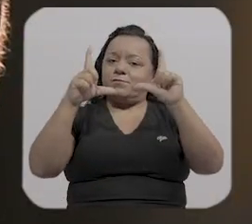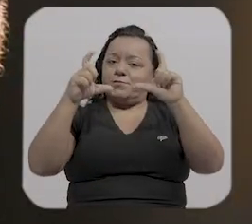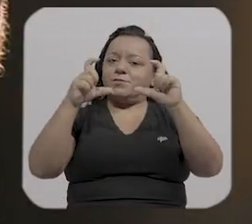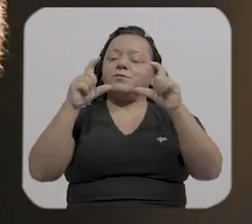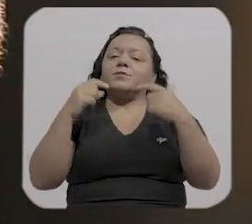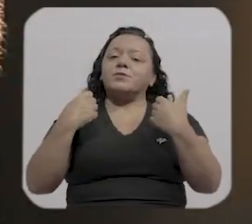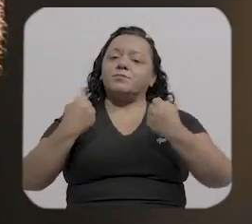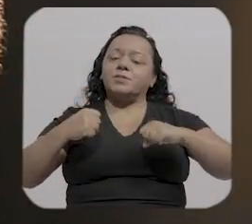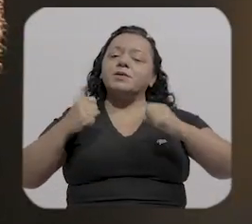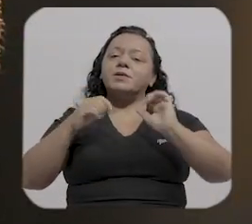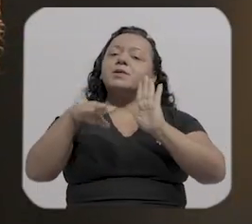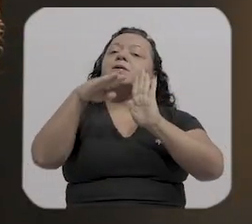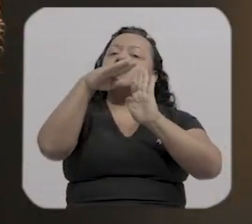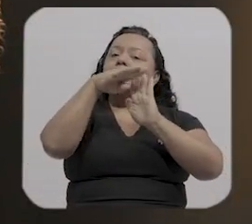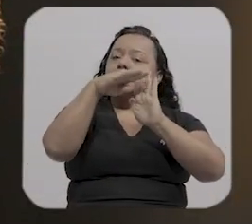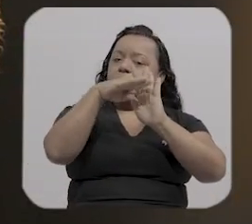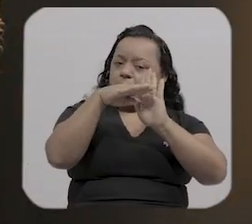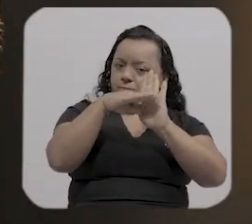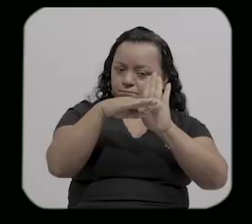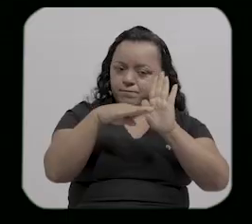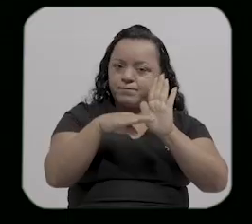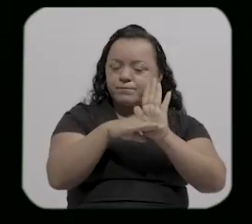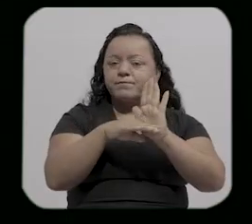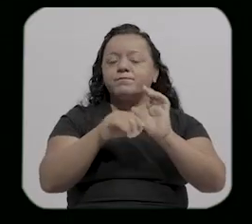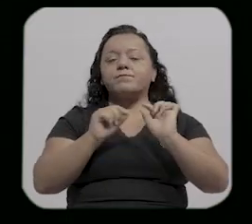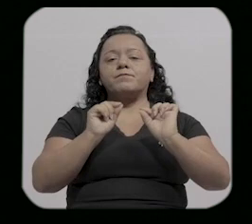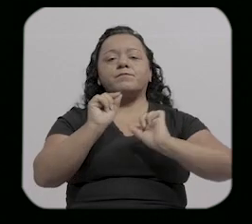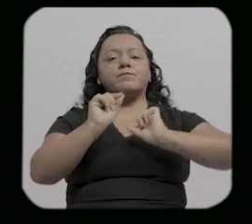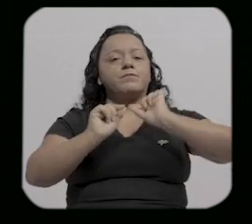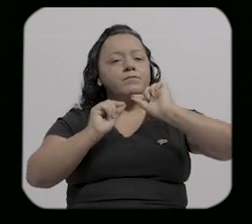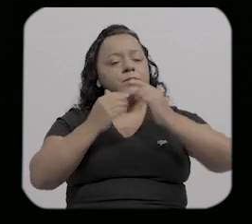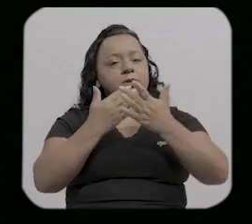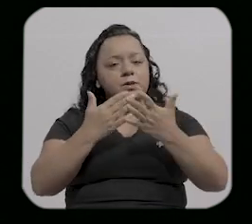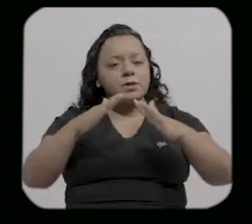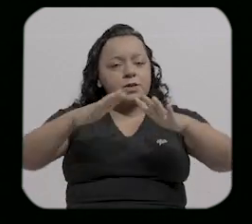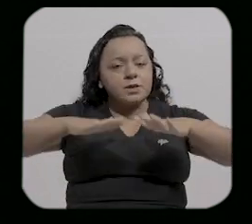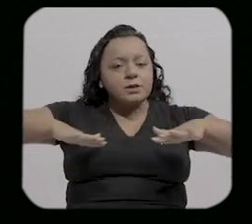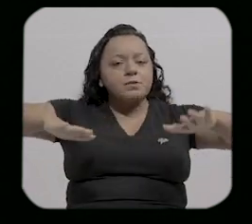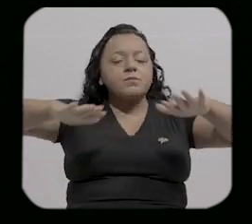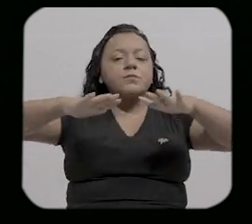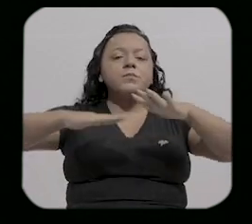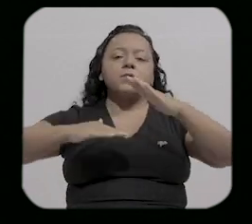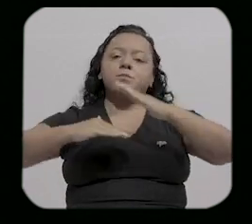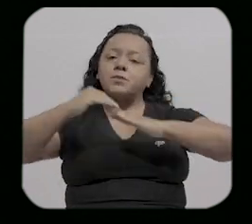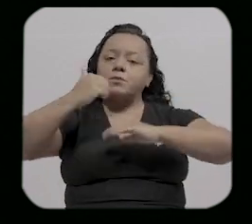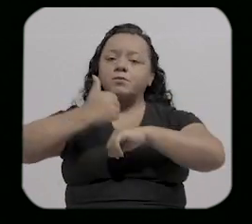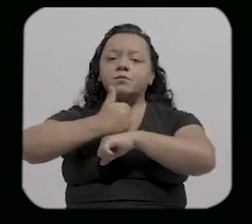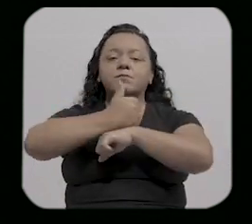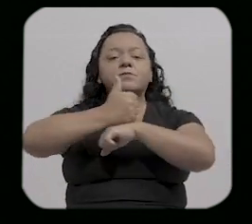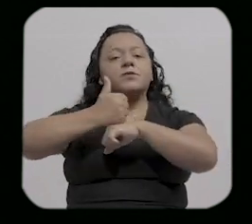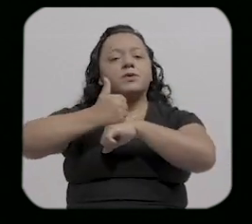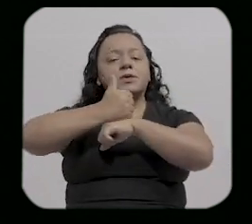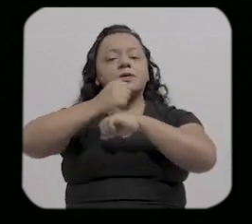dele, né? Nesse campo profissional, né? Profissional. Dizer alguma coisa,